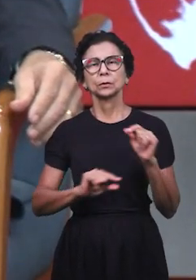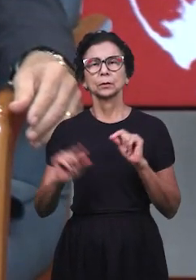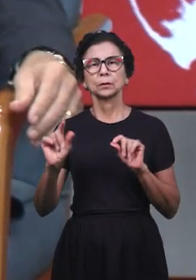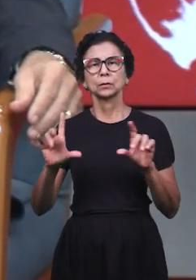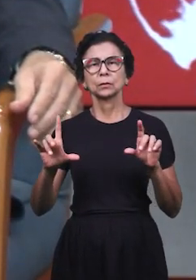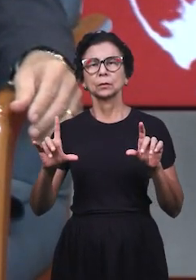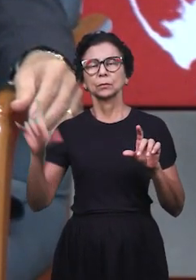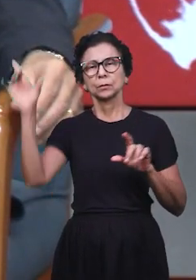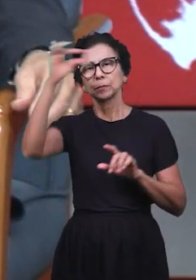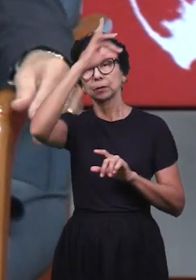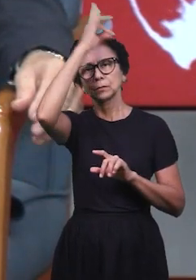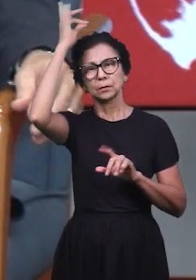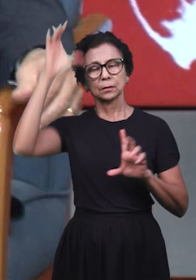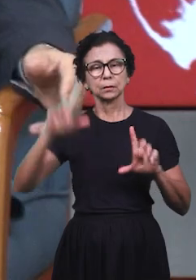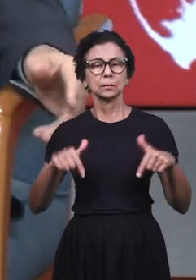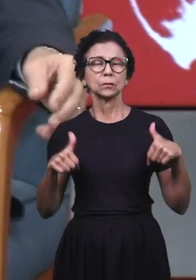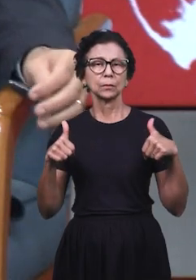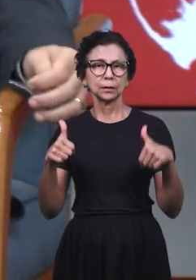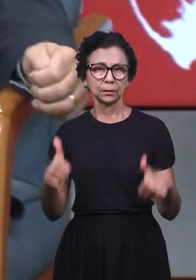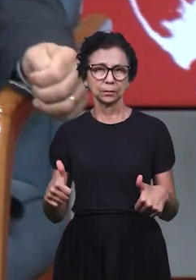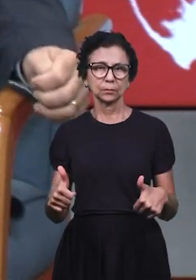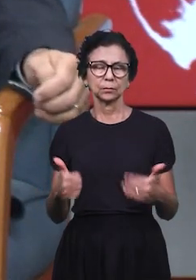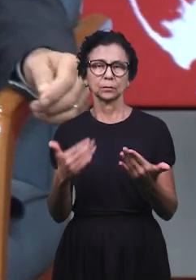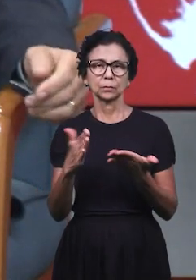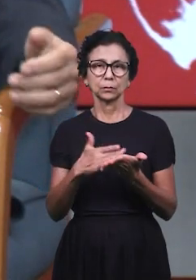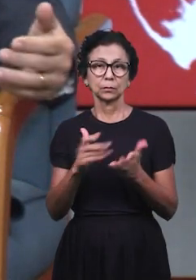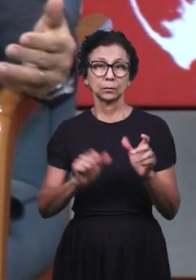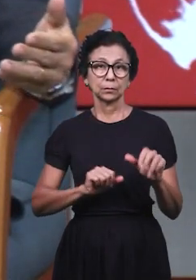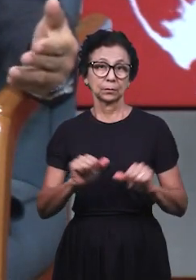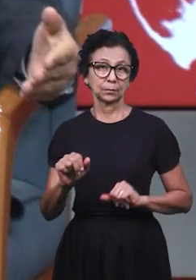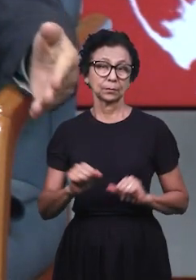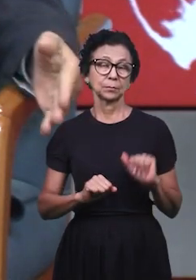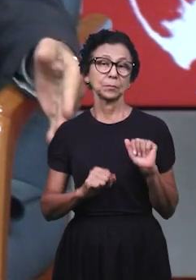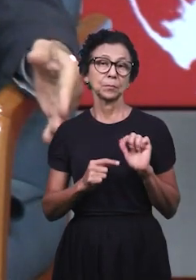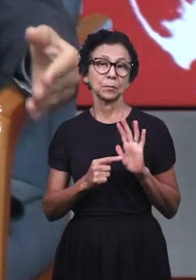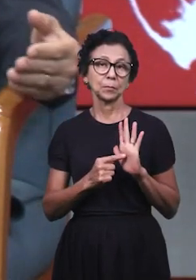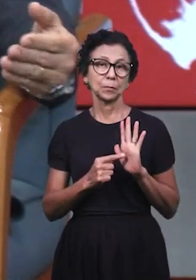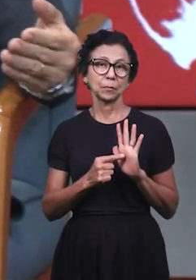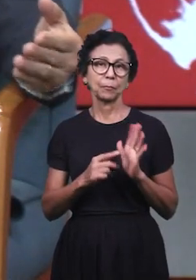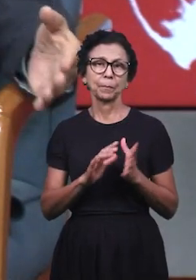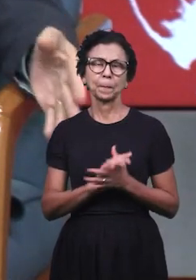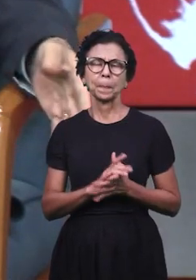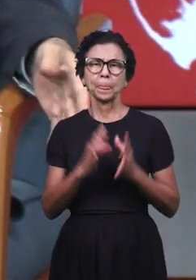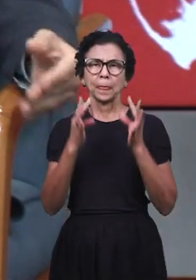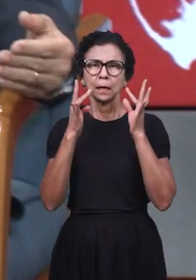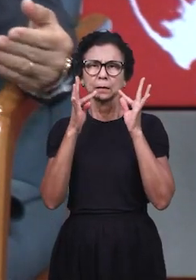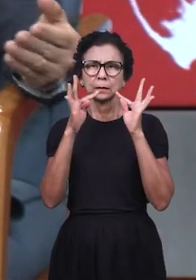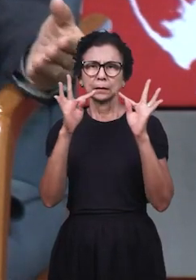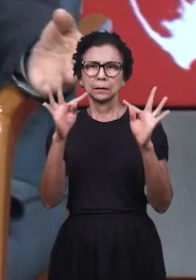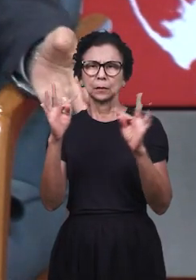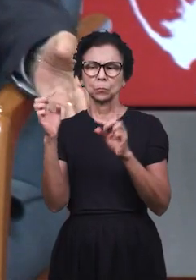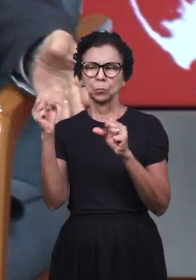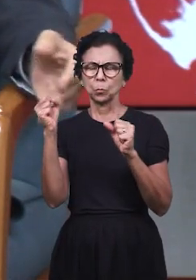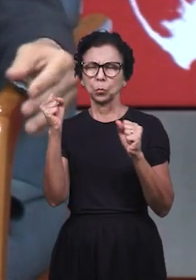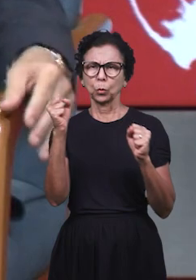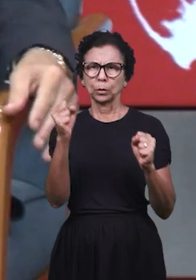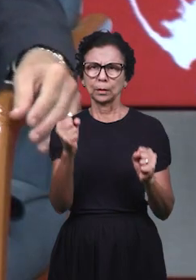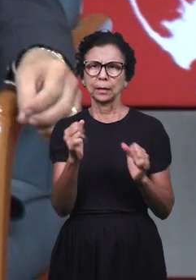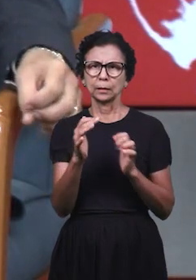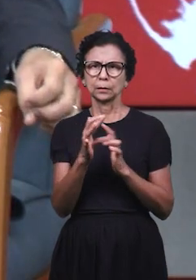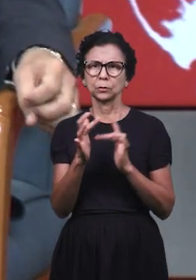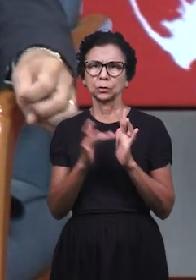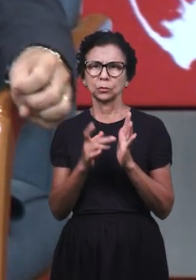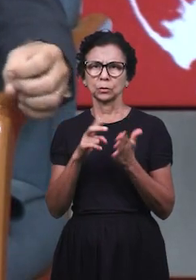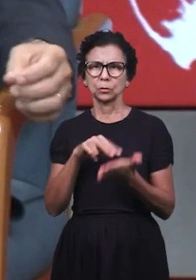como está descrito no livro de Atos. Davam testemunho com muito poder da ressurreição de